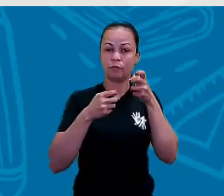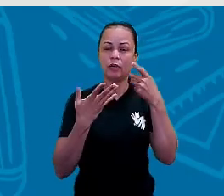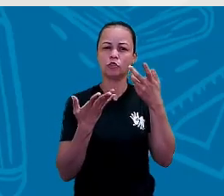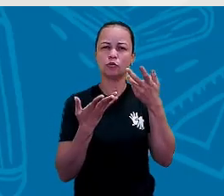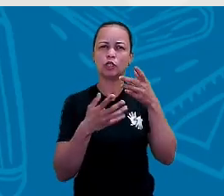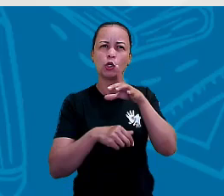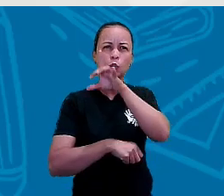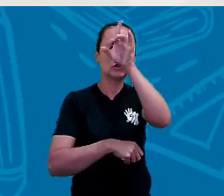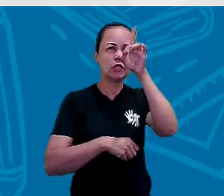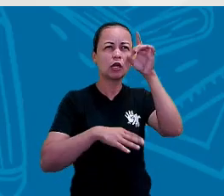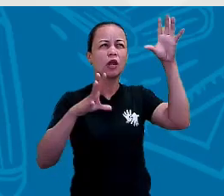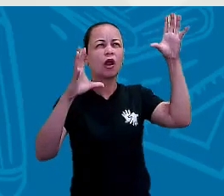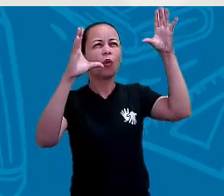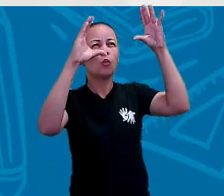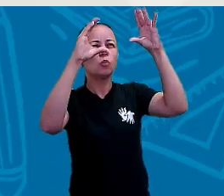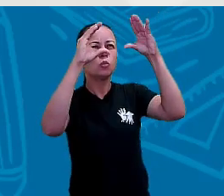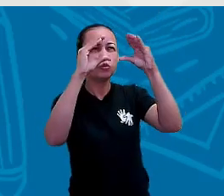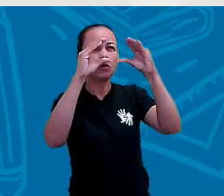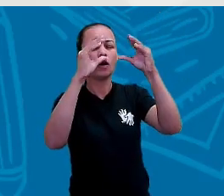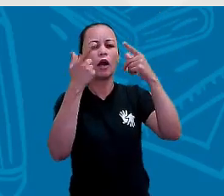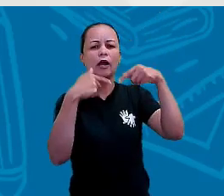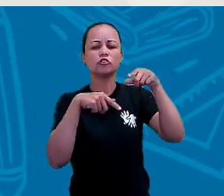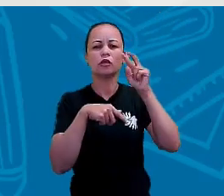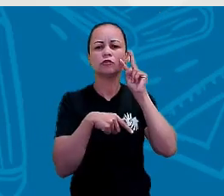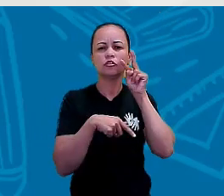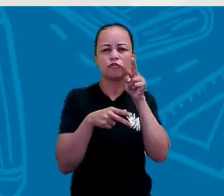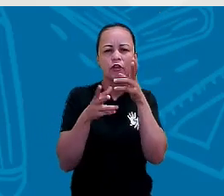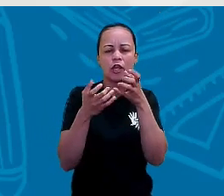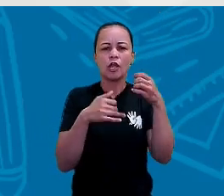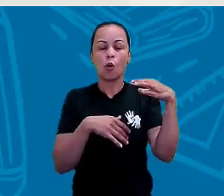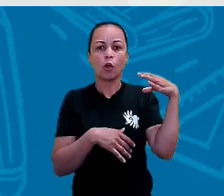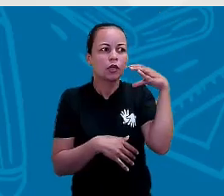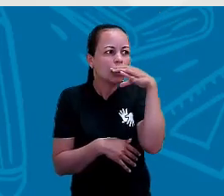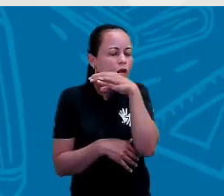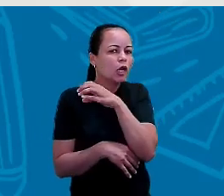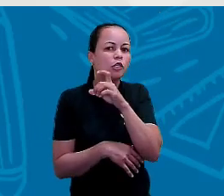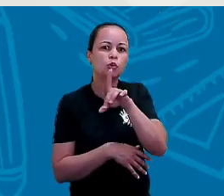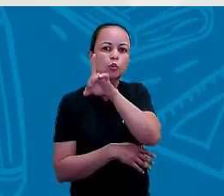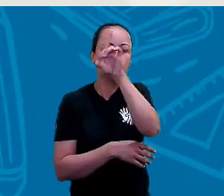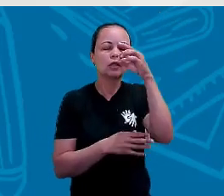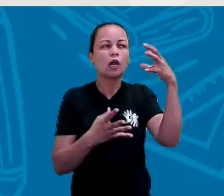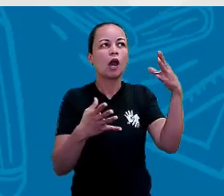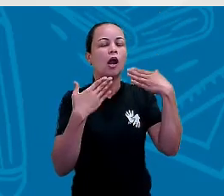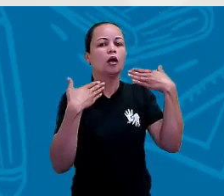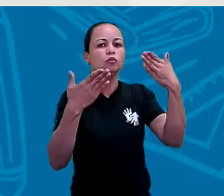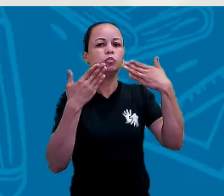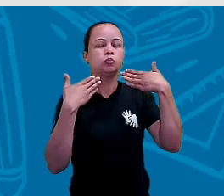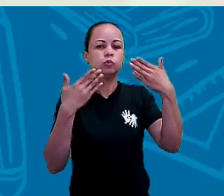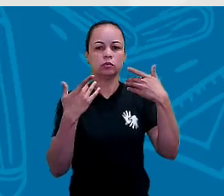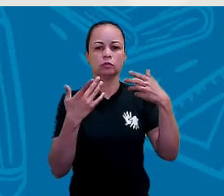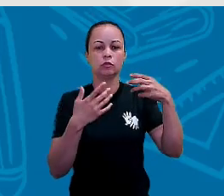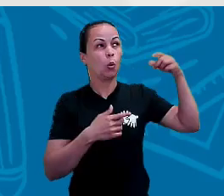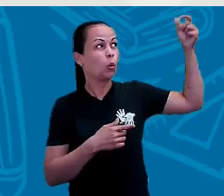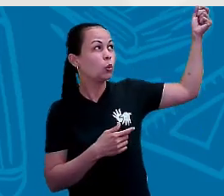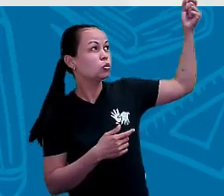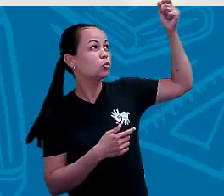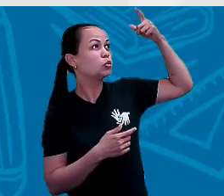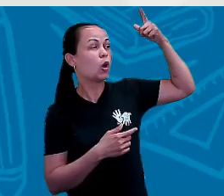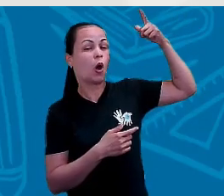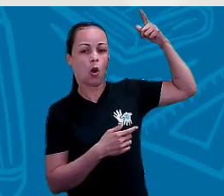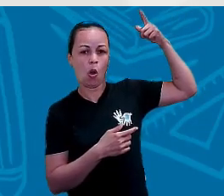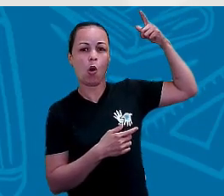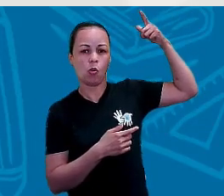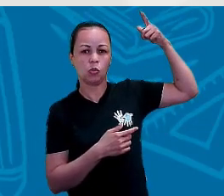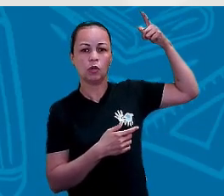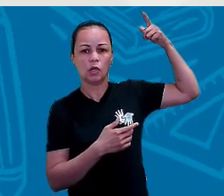nublado, muitas vezes a gente sente aquele mormaço, aquela quentura, certo? O sol ele não está visível, porque